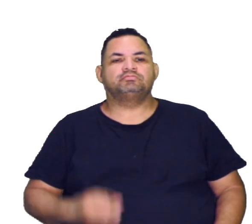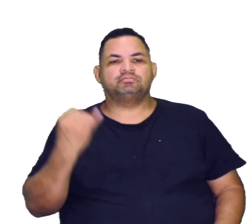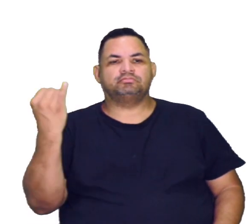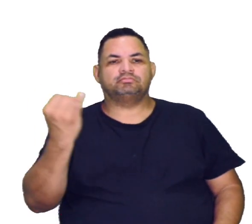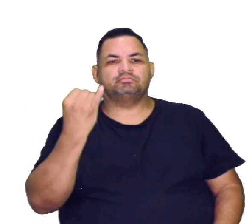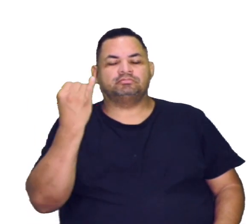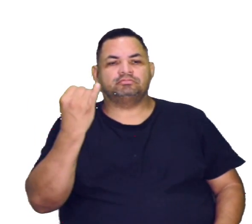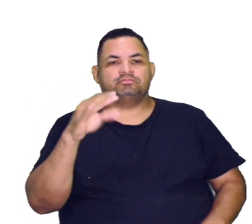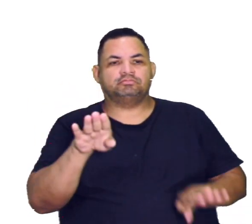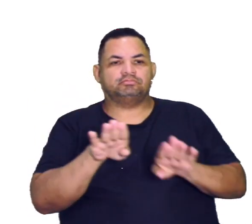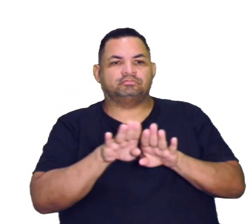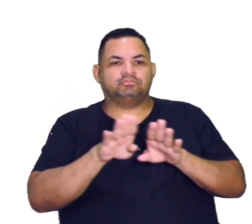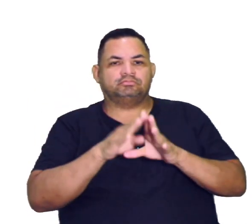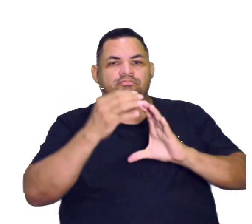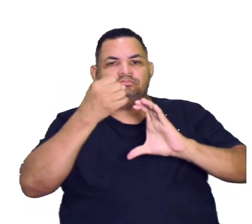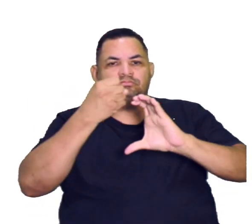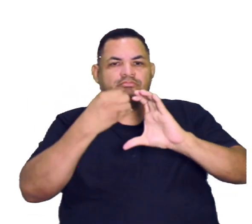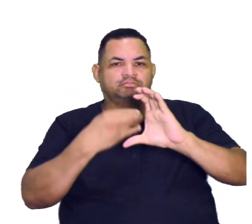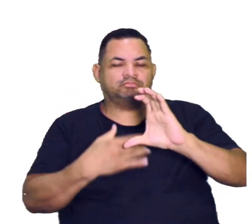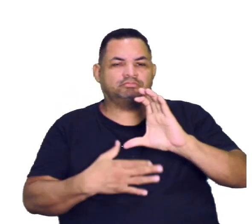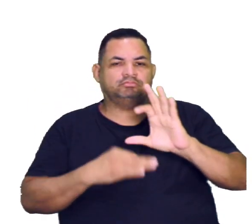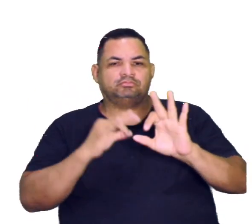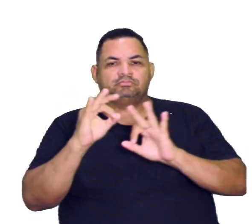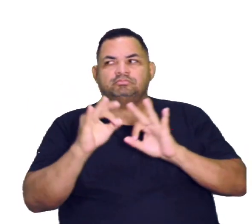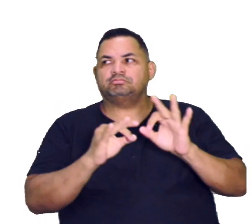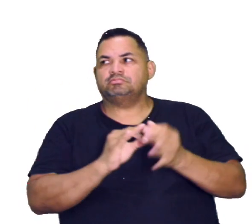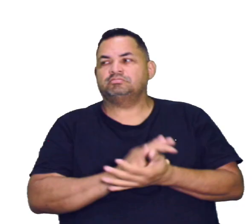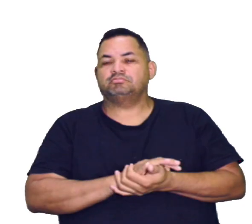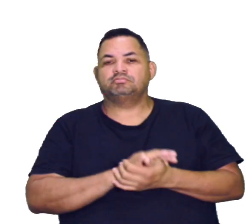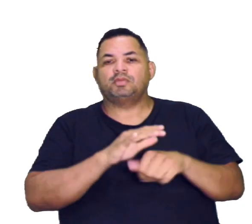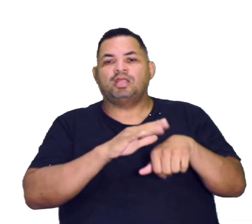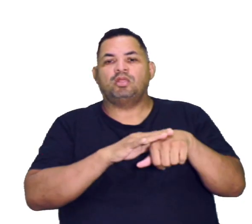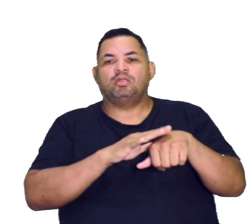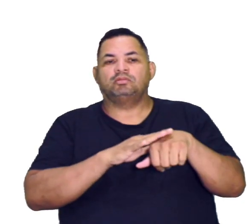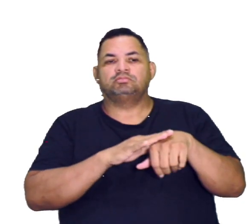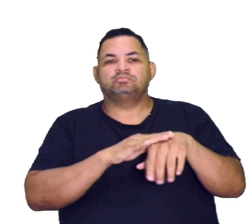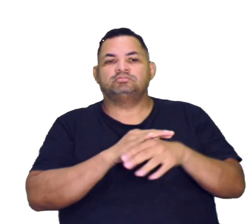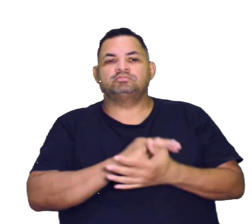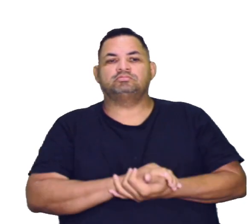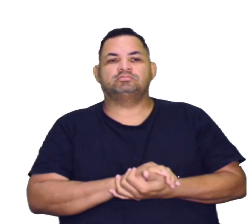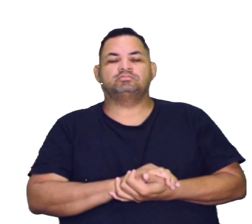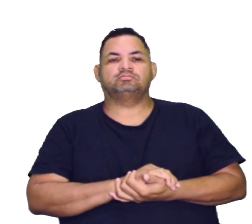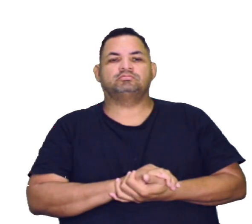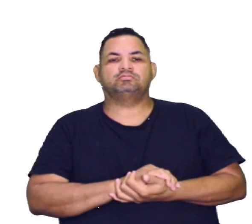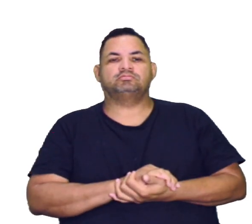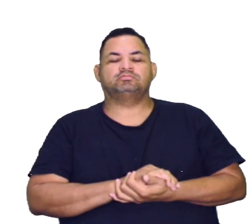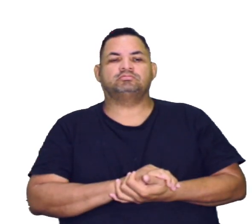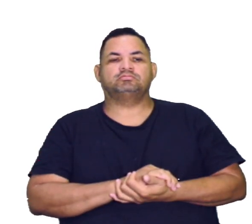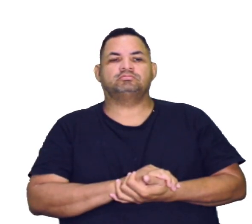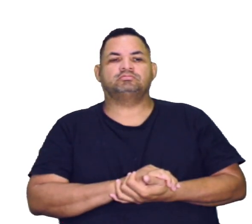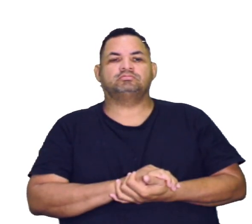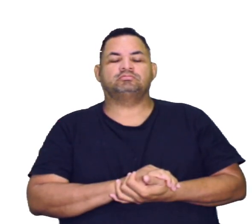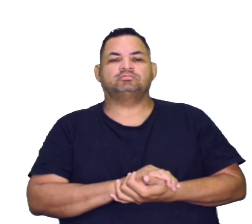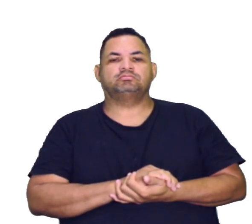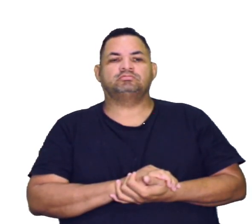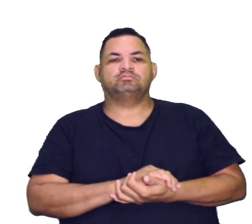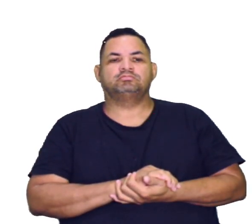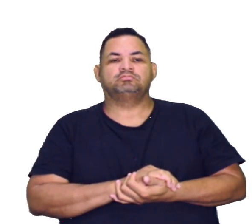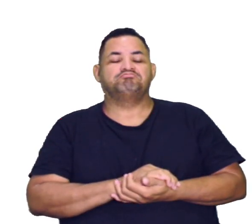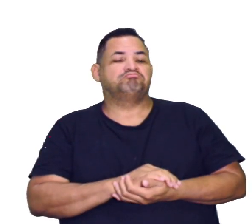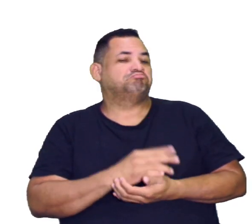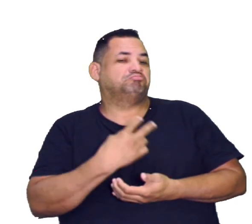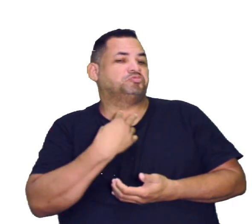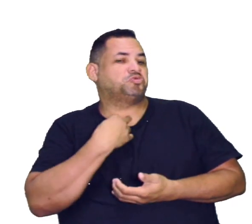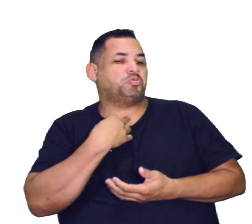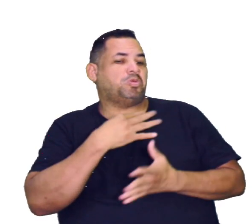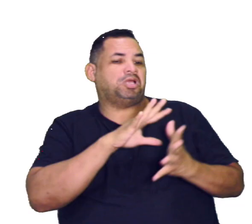Importante a gente observar as características dessas doenças, tá? Então, elas são doenças que não